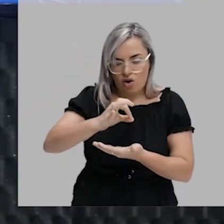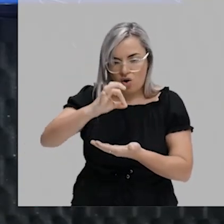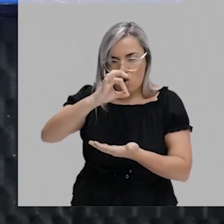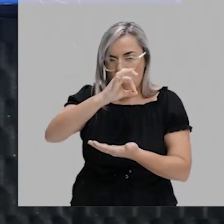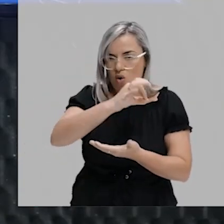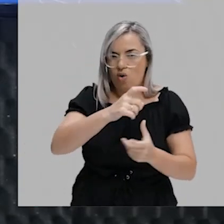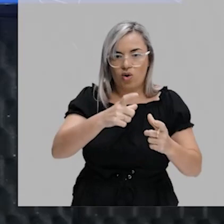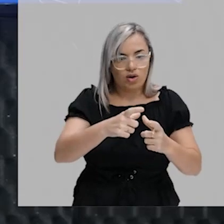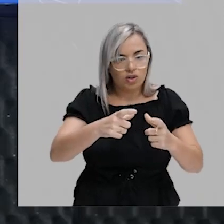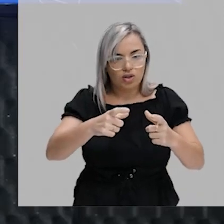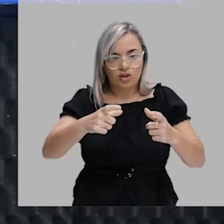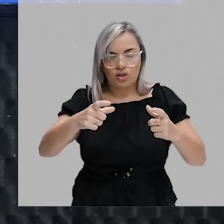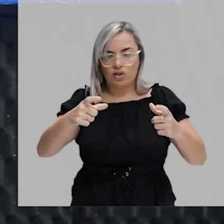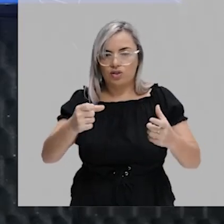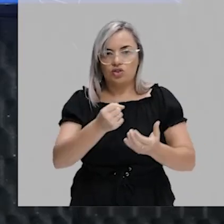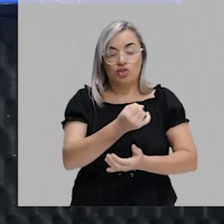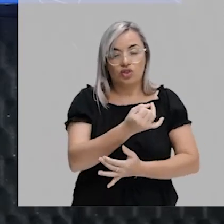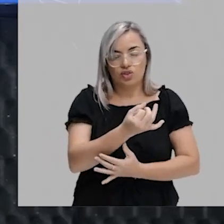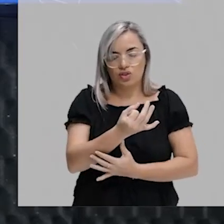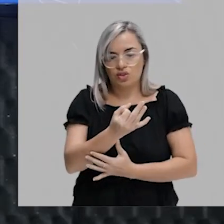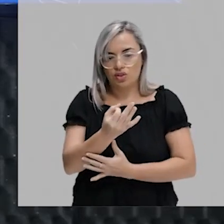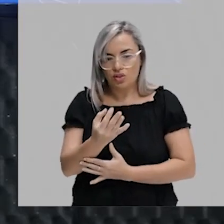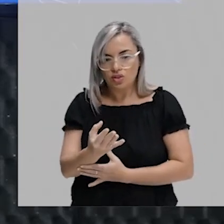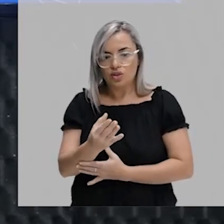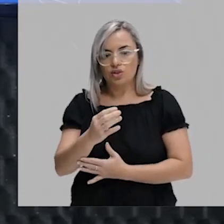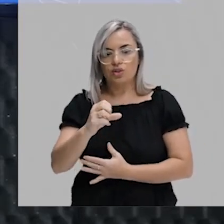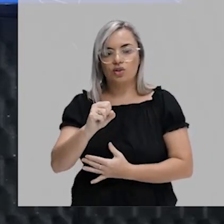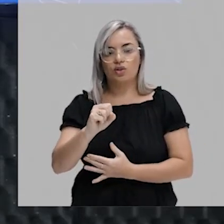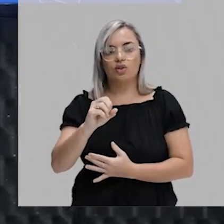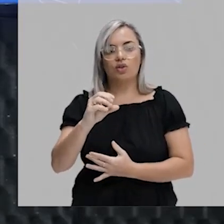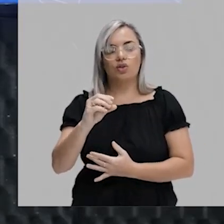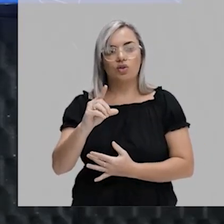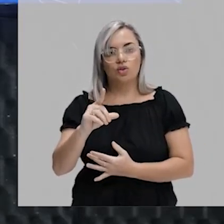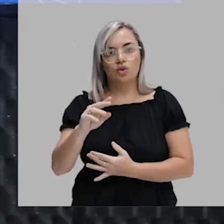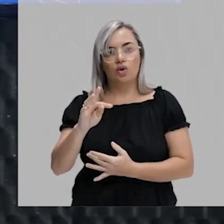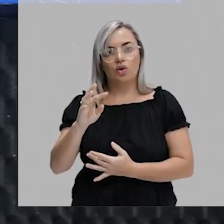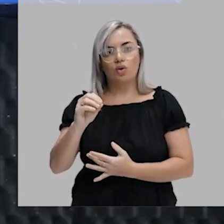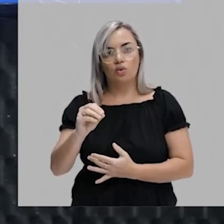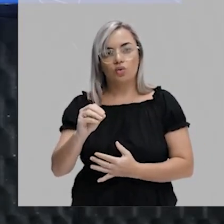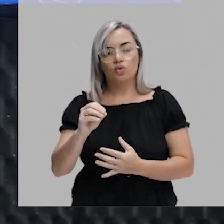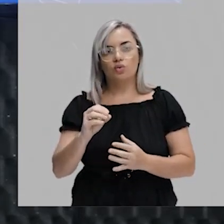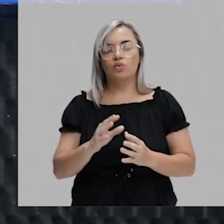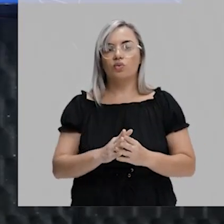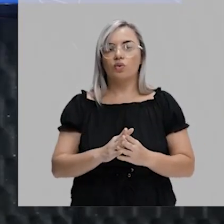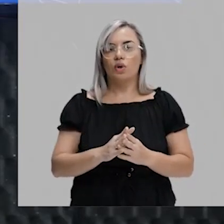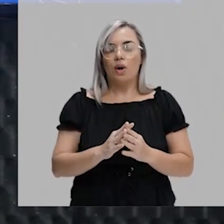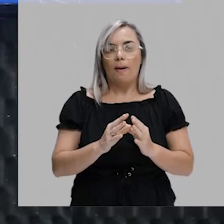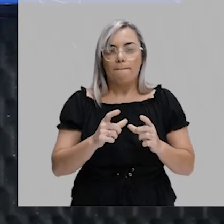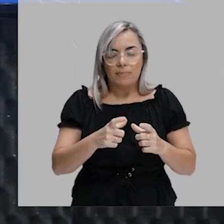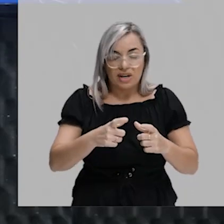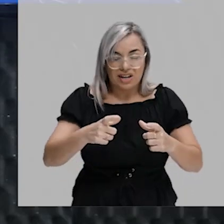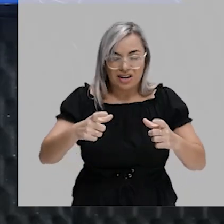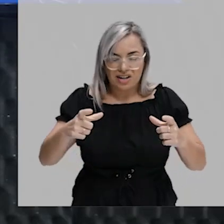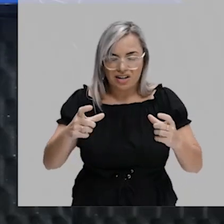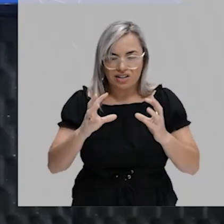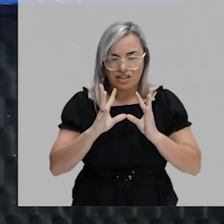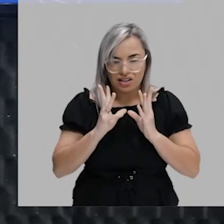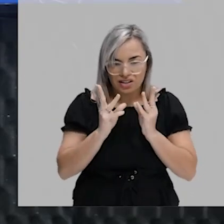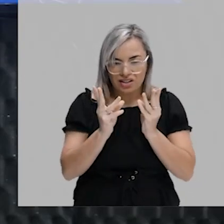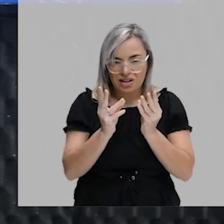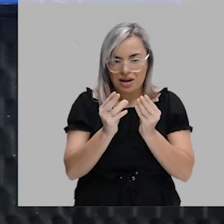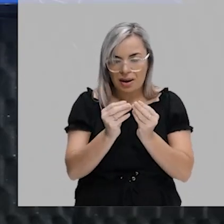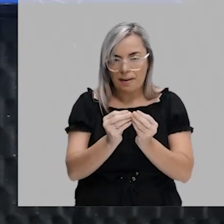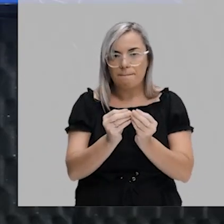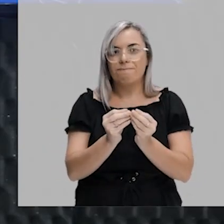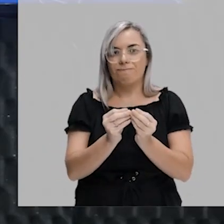maior quantidade, a gente diz que ela é o meio hipertônico, porque ela, comparada com esta outra solução, ela é mais